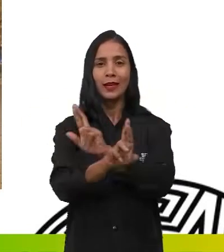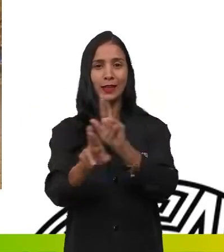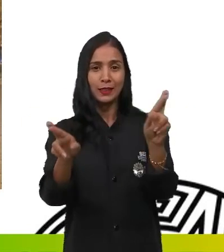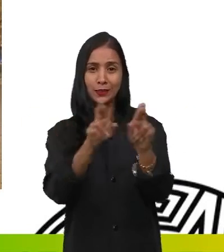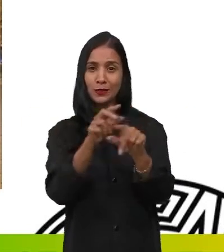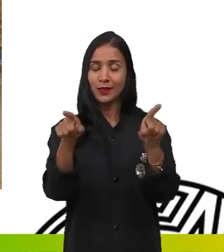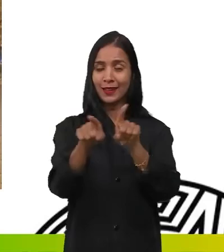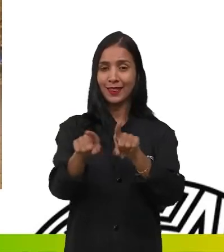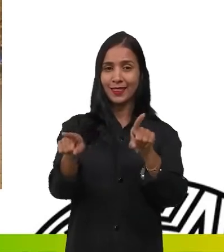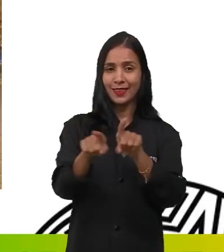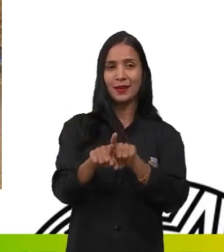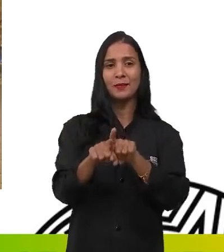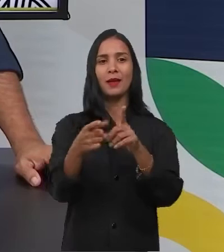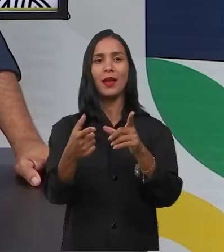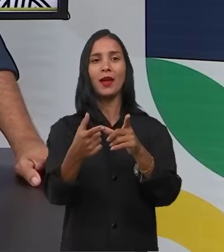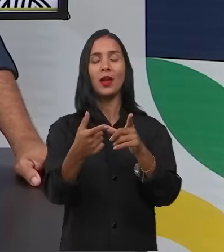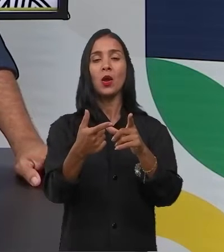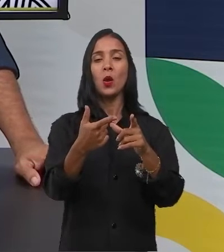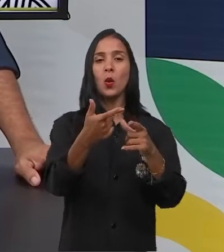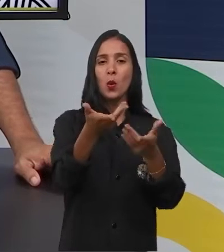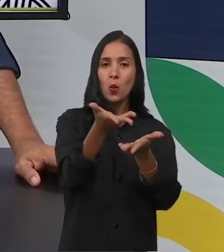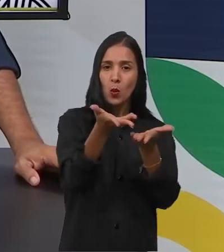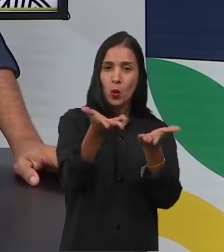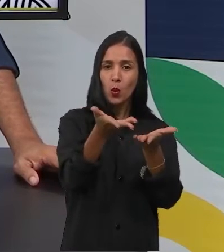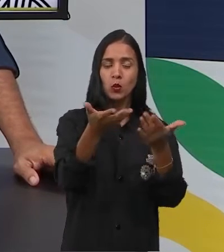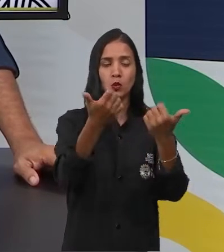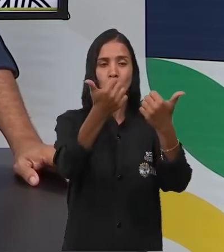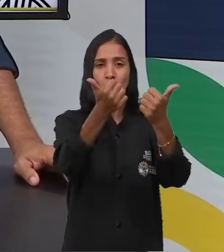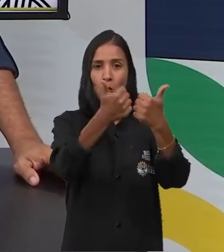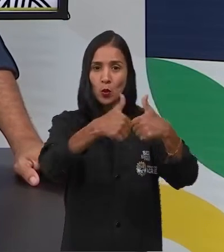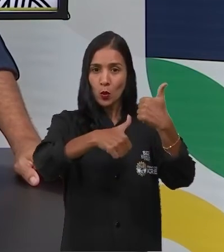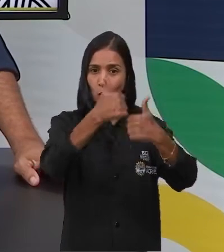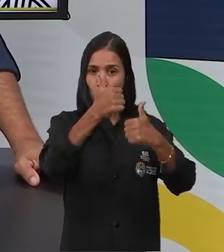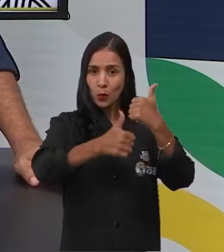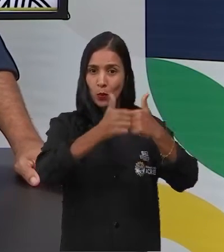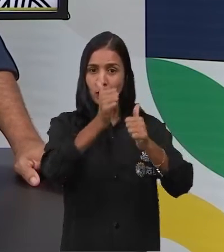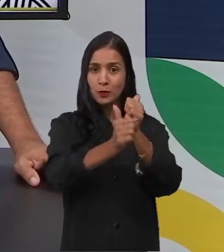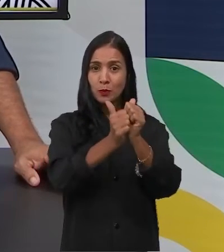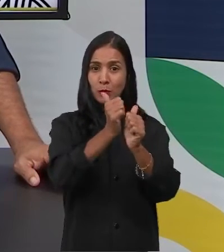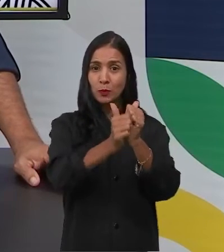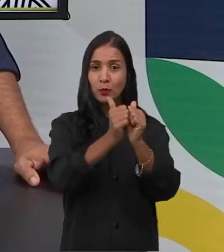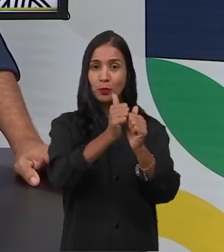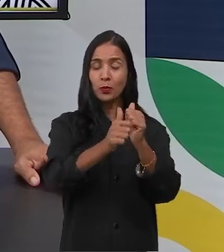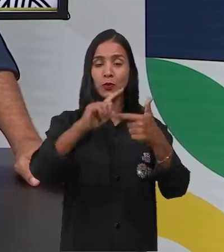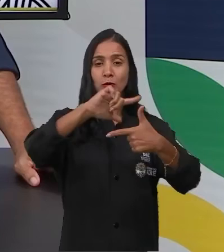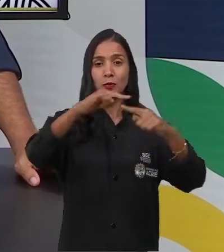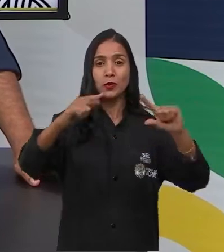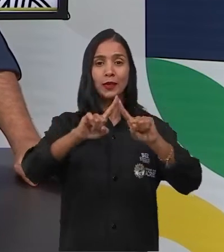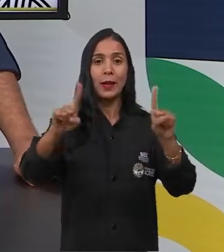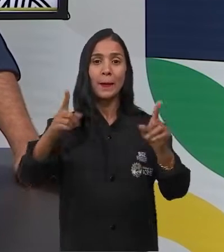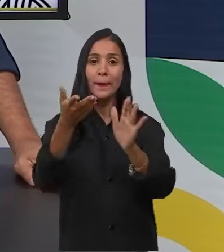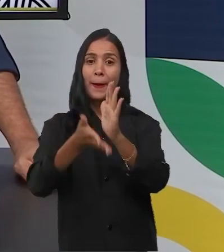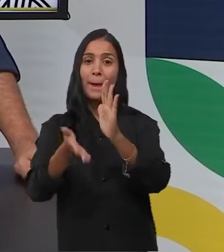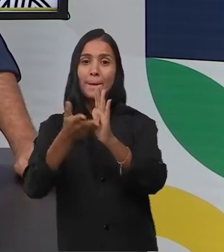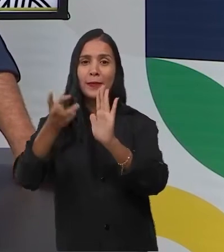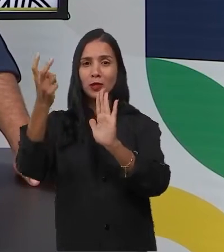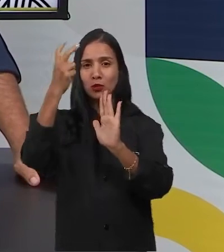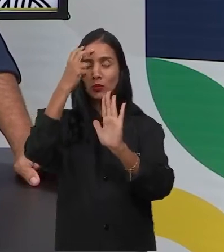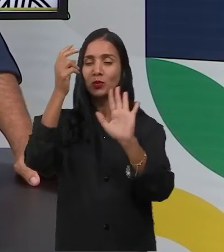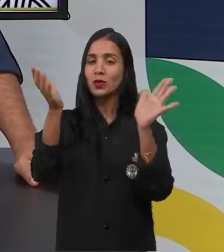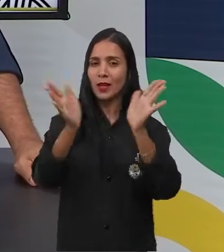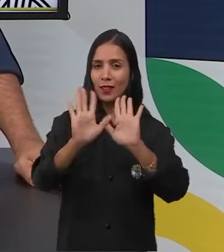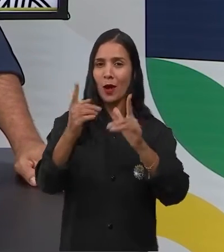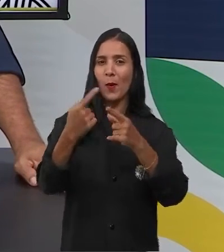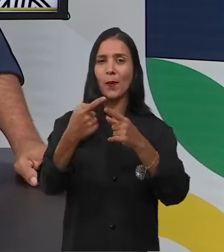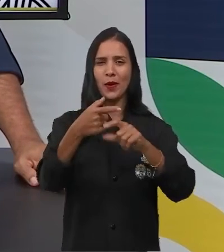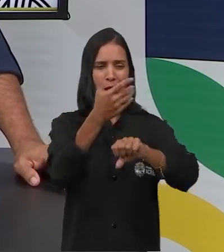sem perder sua essência cultural. Mais uma observação, a incorporação. Ah, mas as práticas indígenas, elas